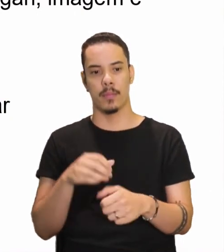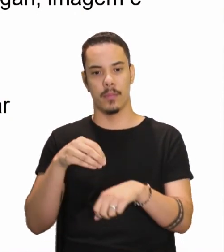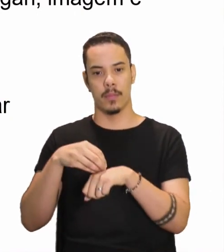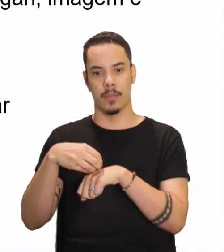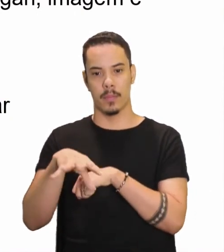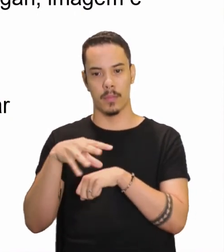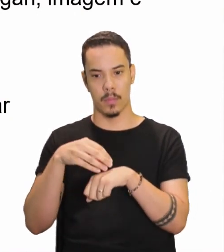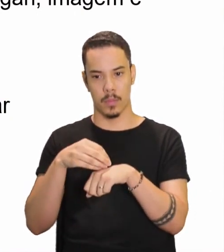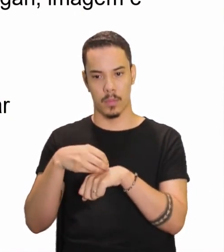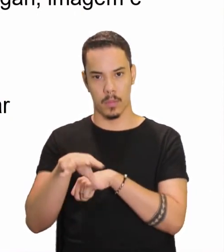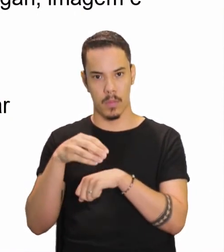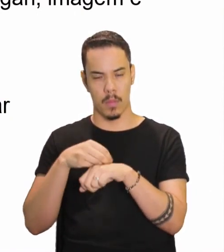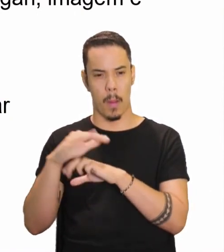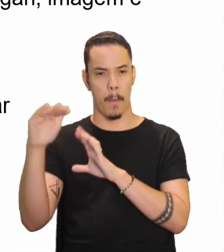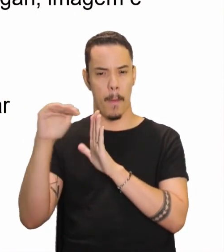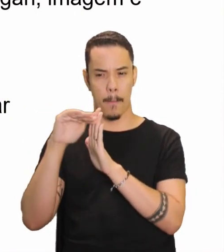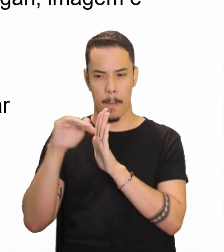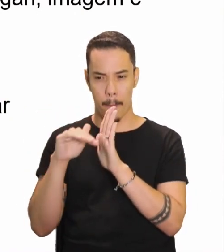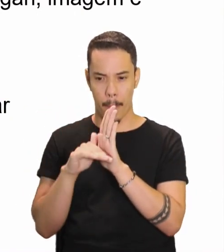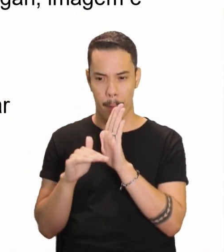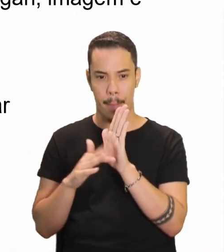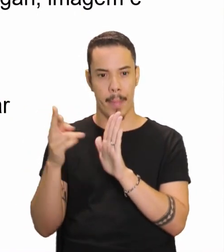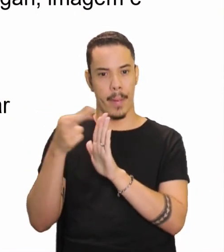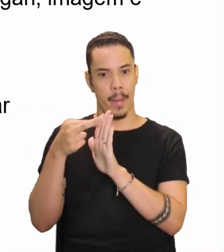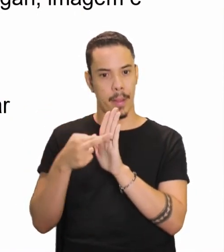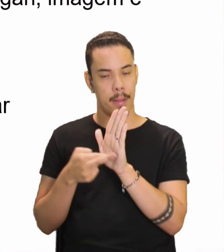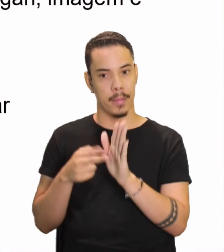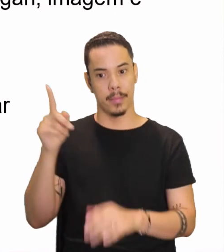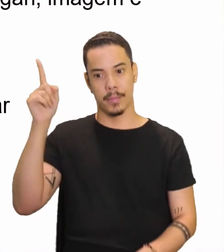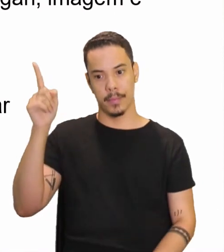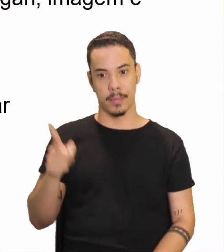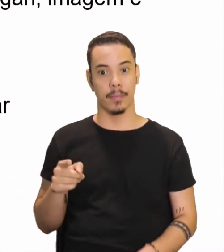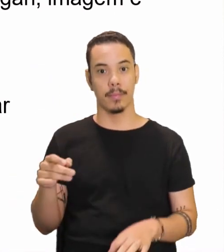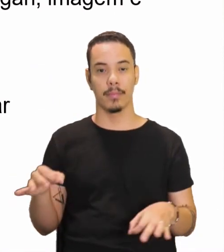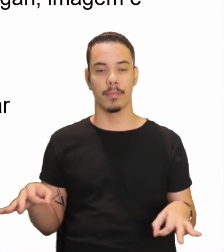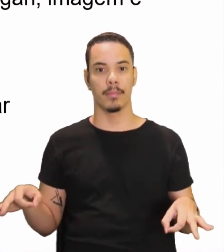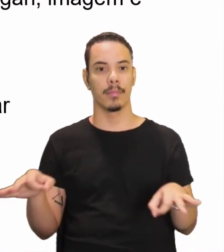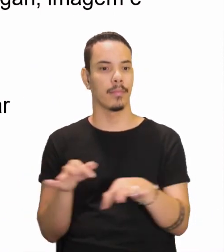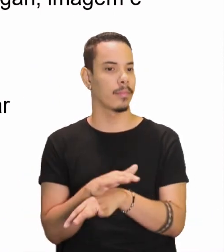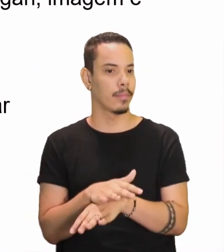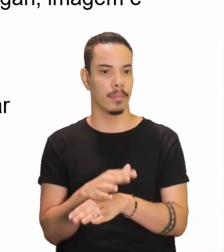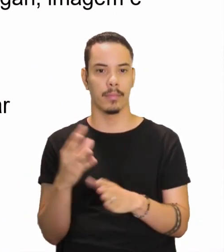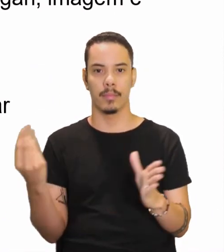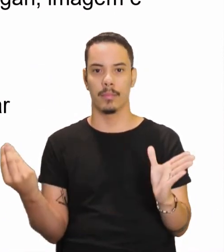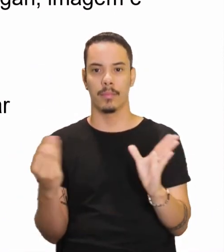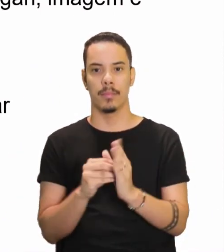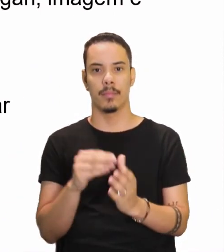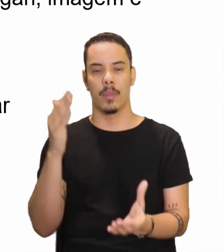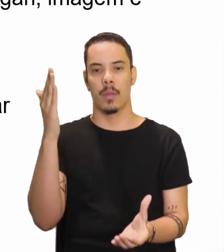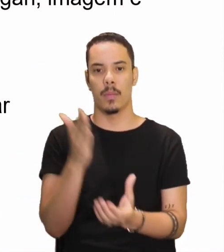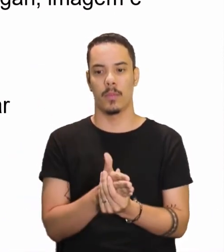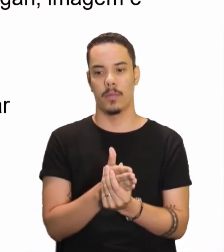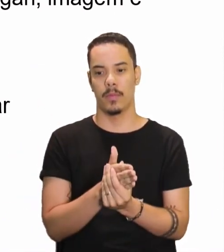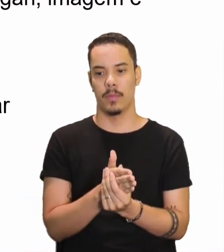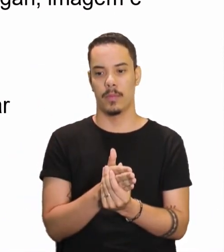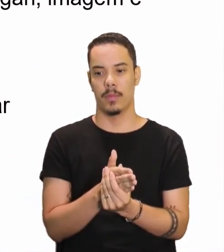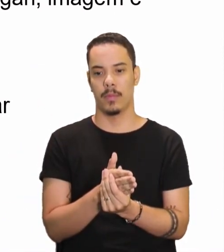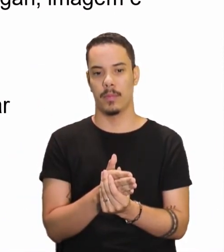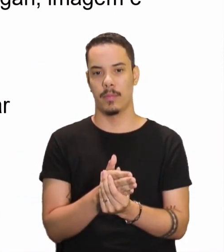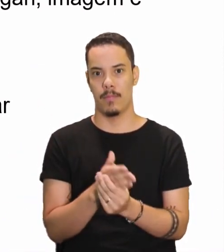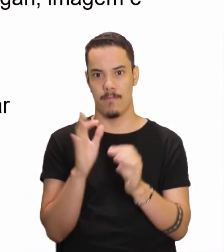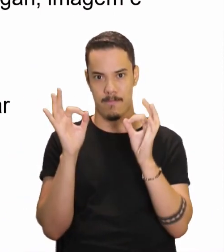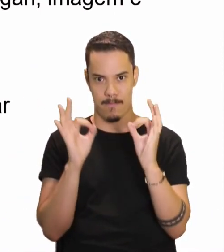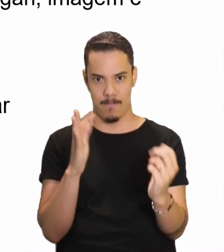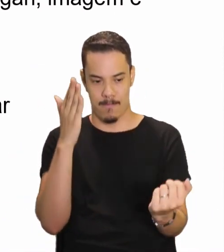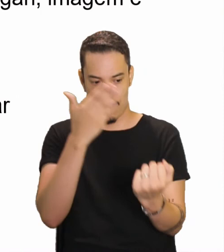indicações, passo a passo aí, que é a regra. Terminou? Onde é que ele vai colocar o trabalho, Madinha? Lá no portfólio. Muito